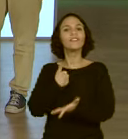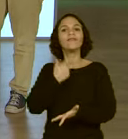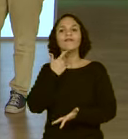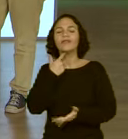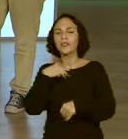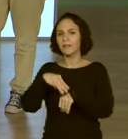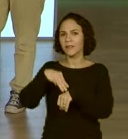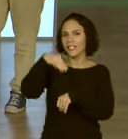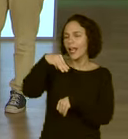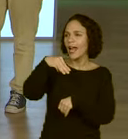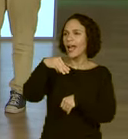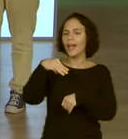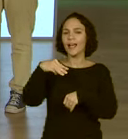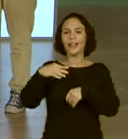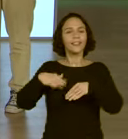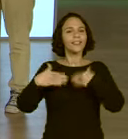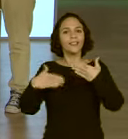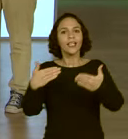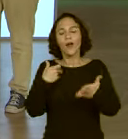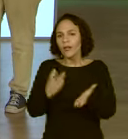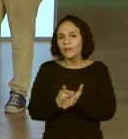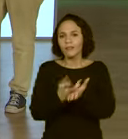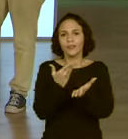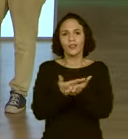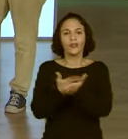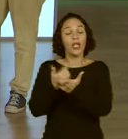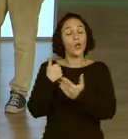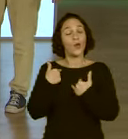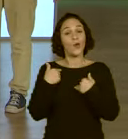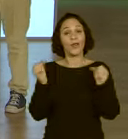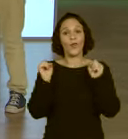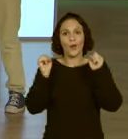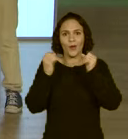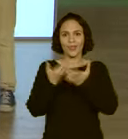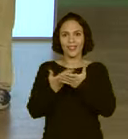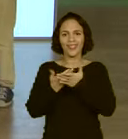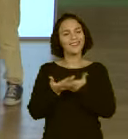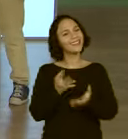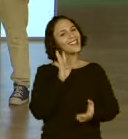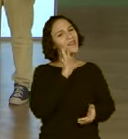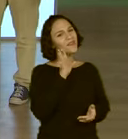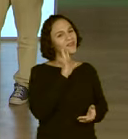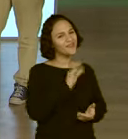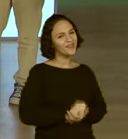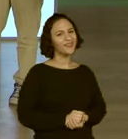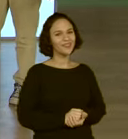fazer um mestrado, alguma coisa assim. Eu quero continuar estudando. Eu gosto de estudar. Muito legal, muito legal.